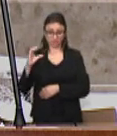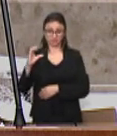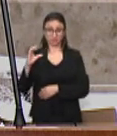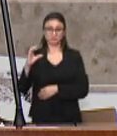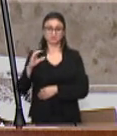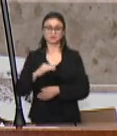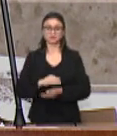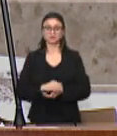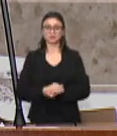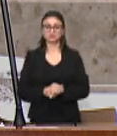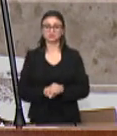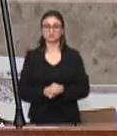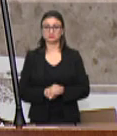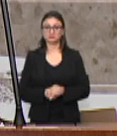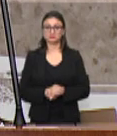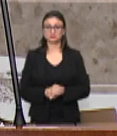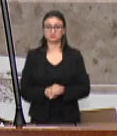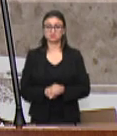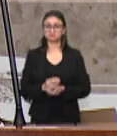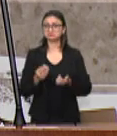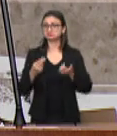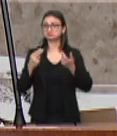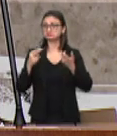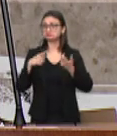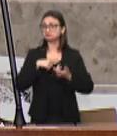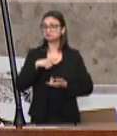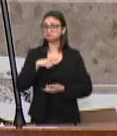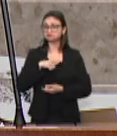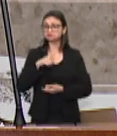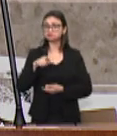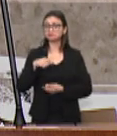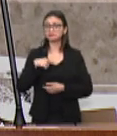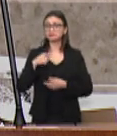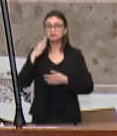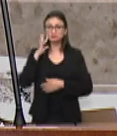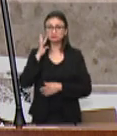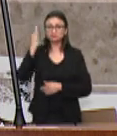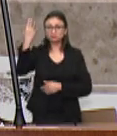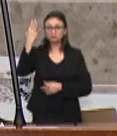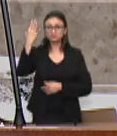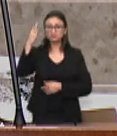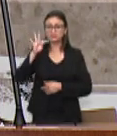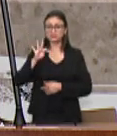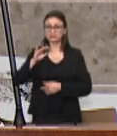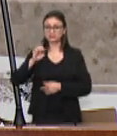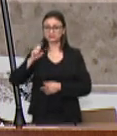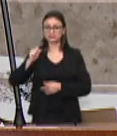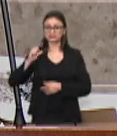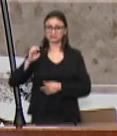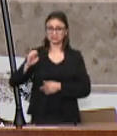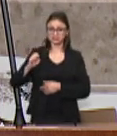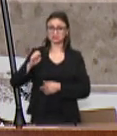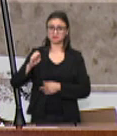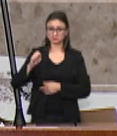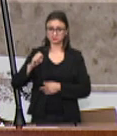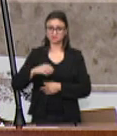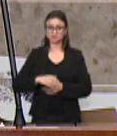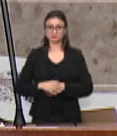166.373, que eu apregou, onde nos resta apenas a definição da tese.